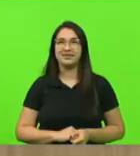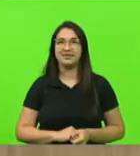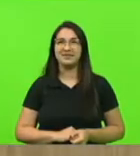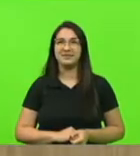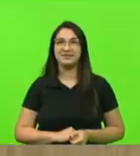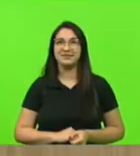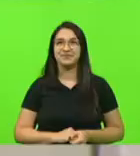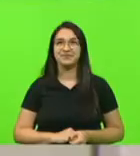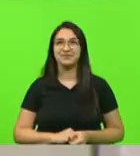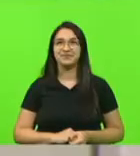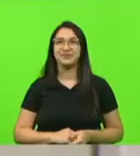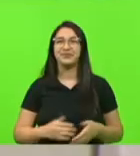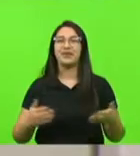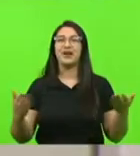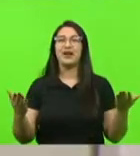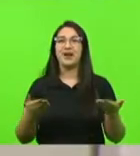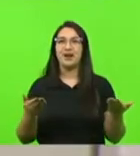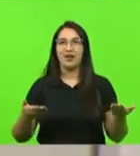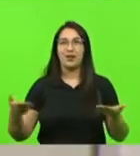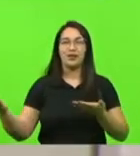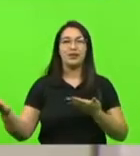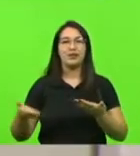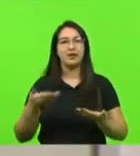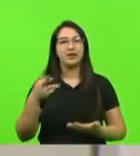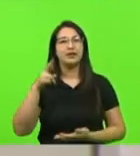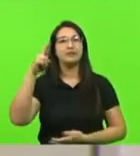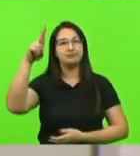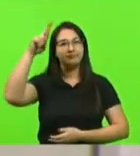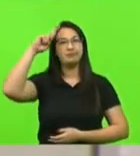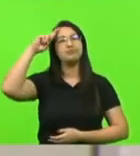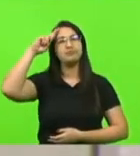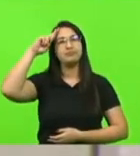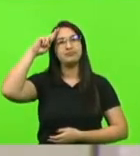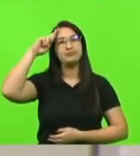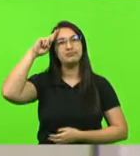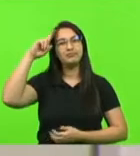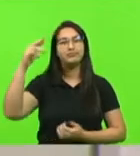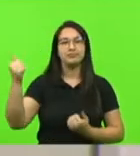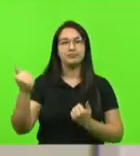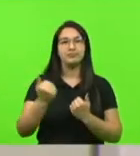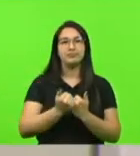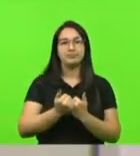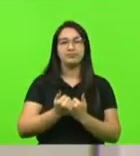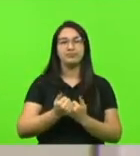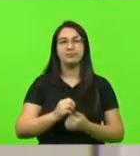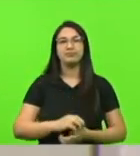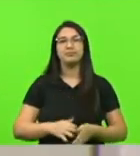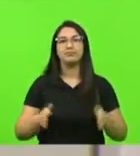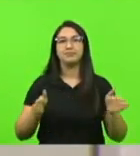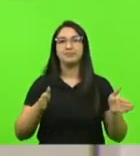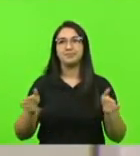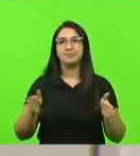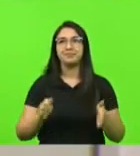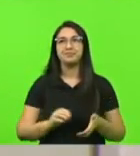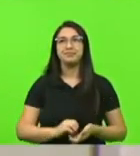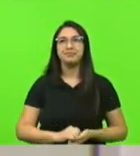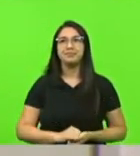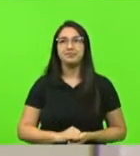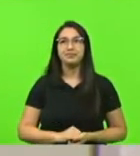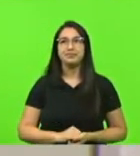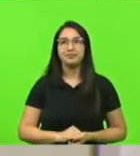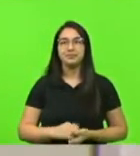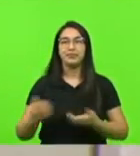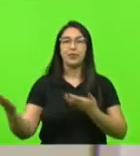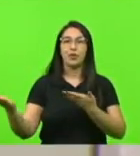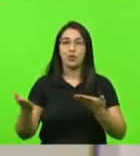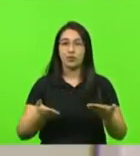Neste momento, declaro o deputado Rudinei empossado no mandato. E convido-o